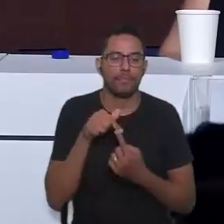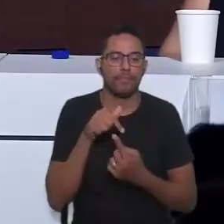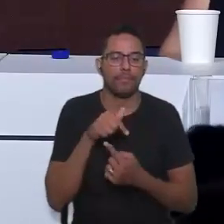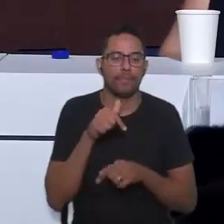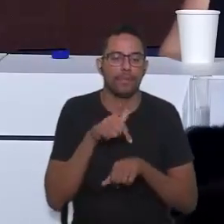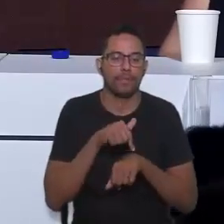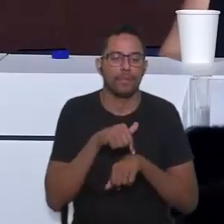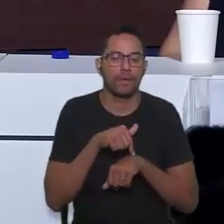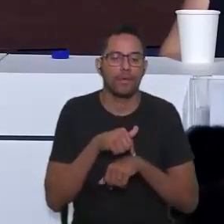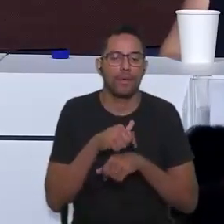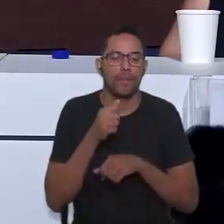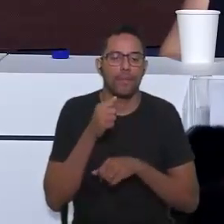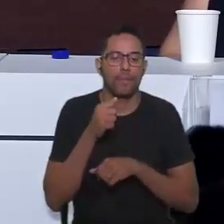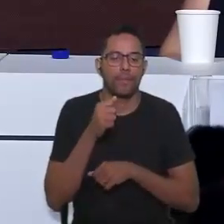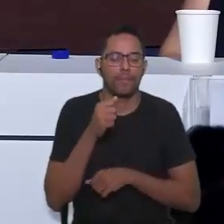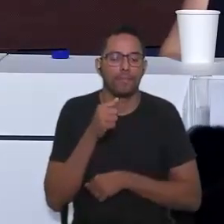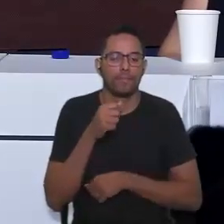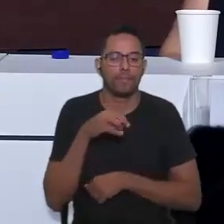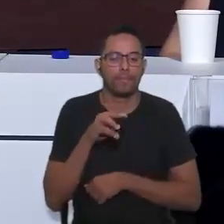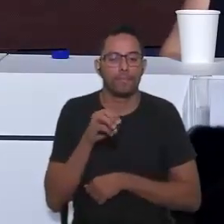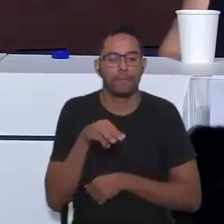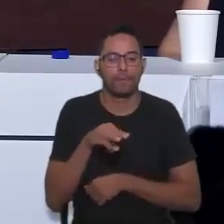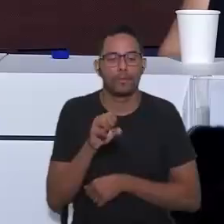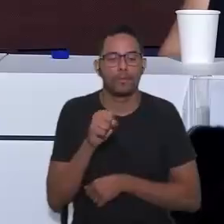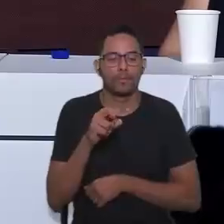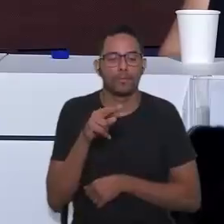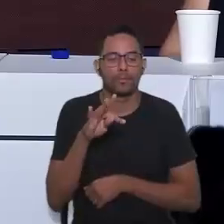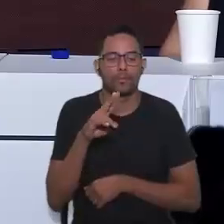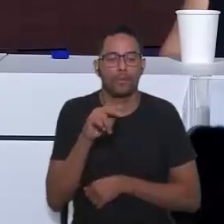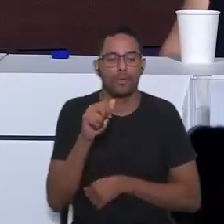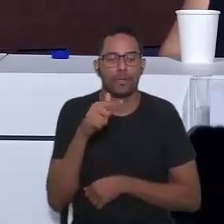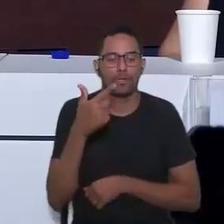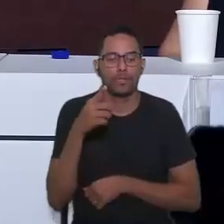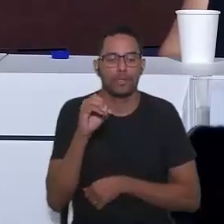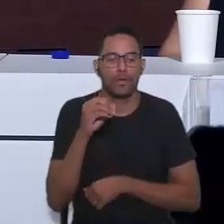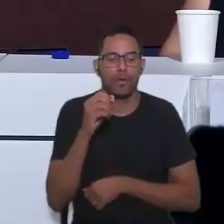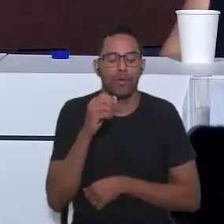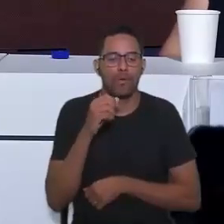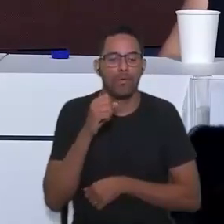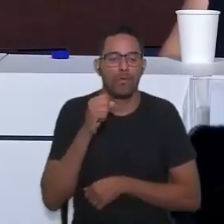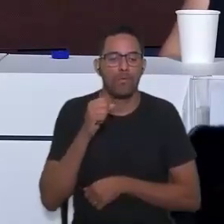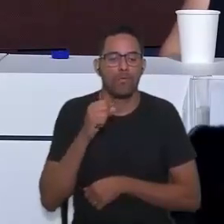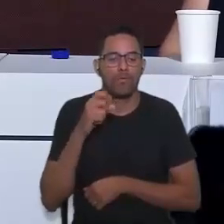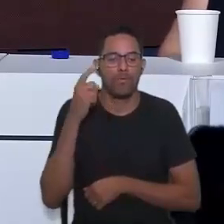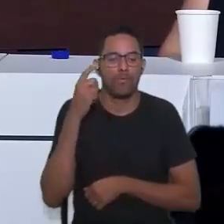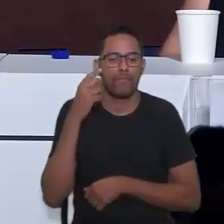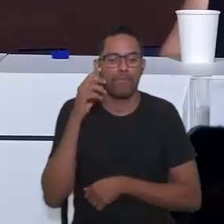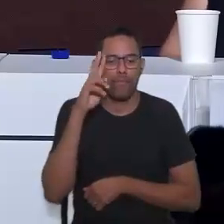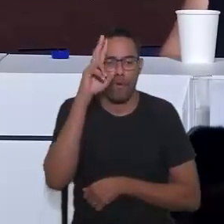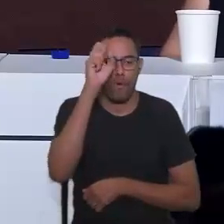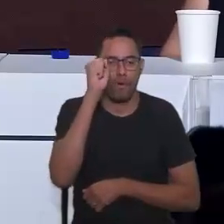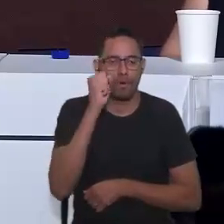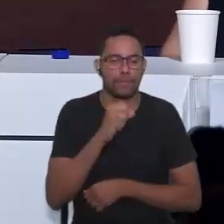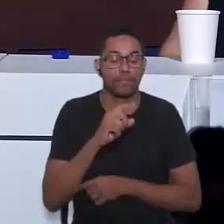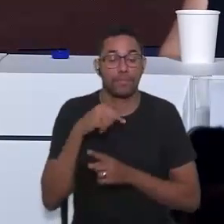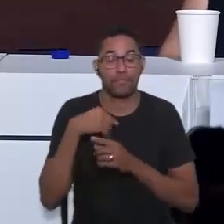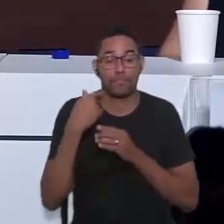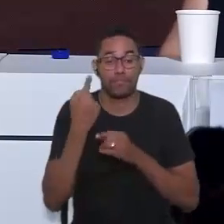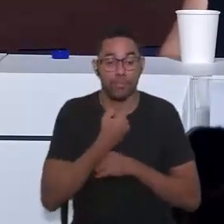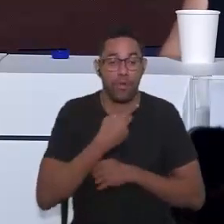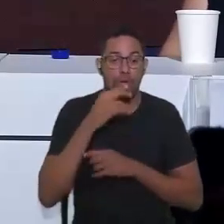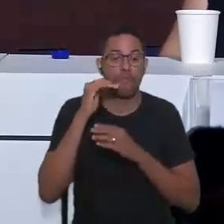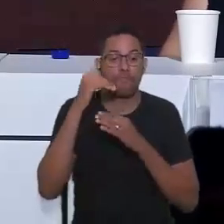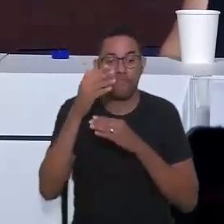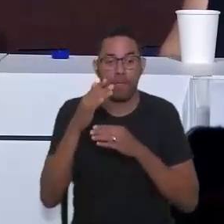de menstruação que era muito violento. Mas para quem está fora, a gente não vê, não é? Não parte